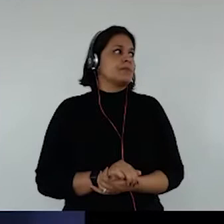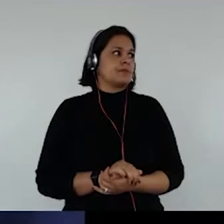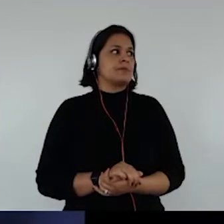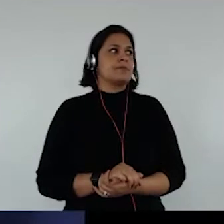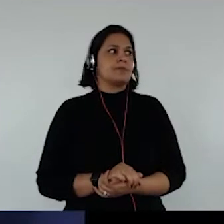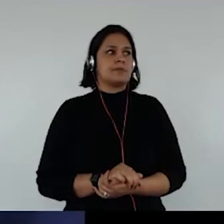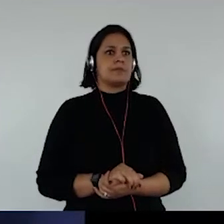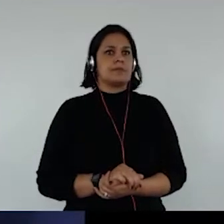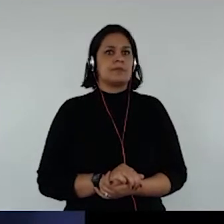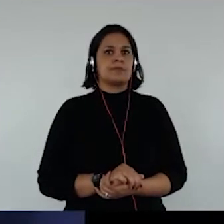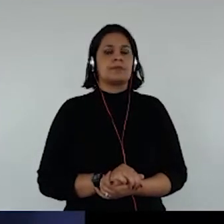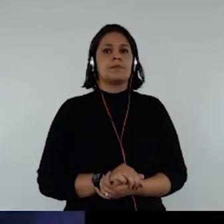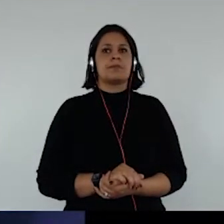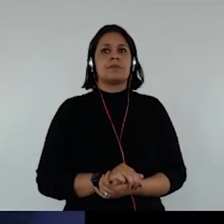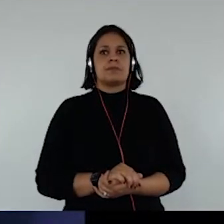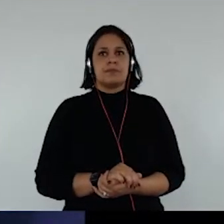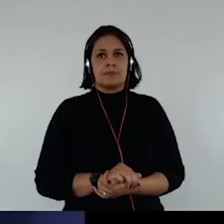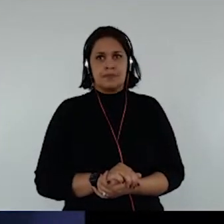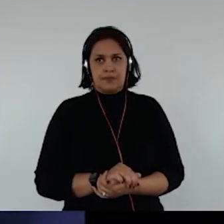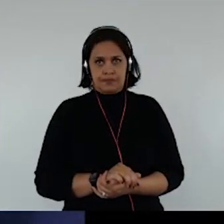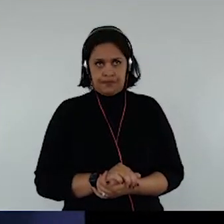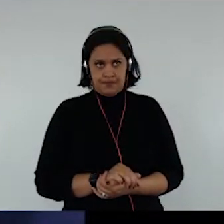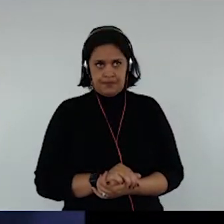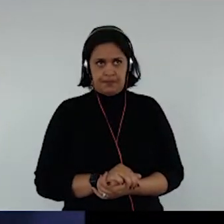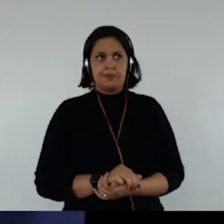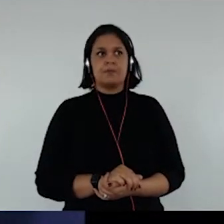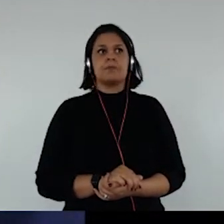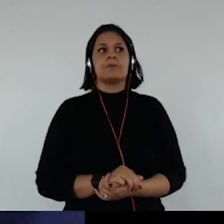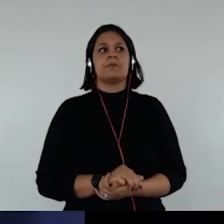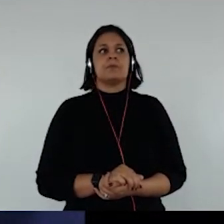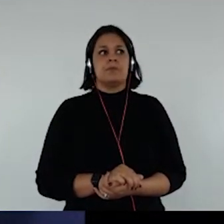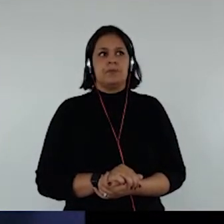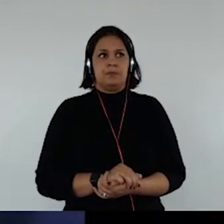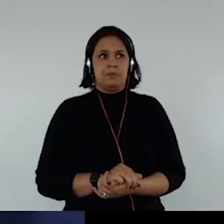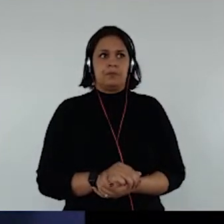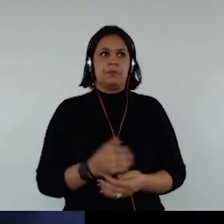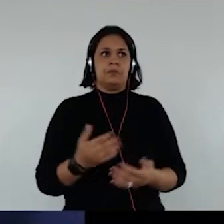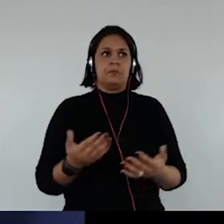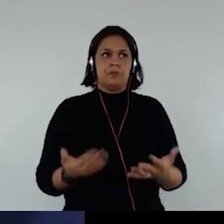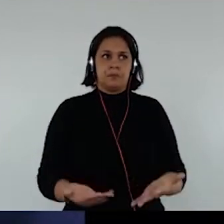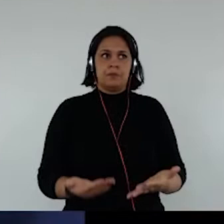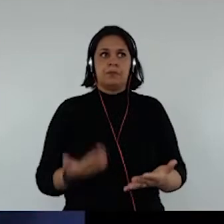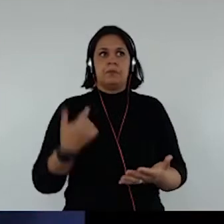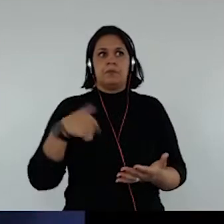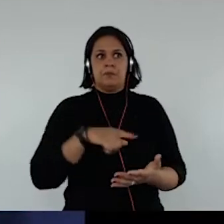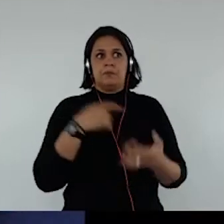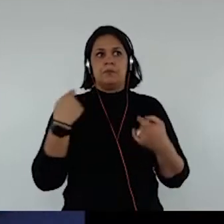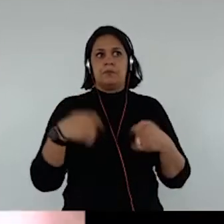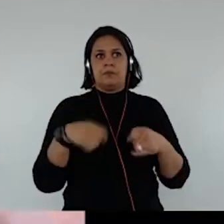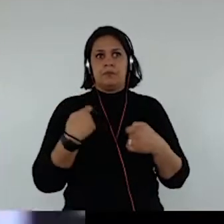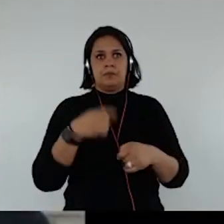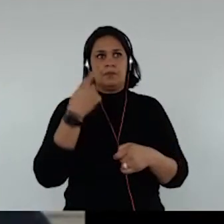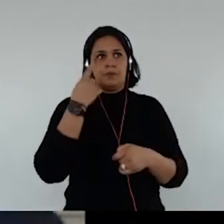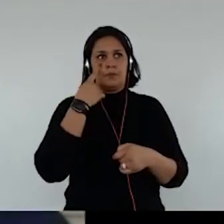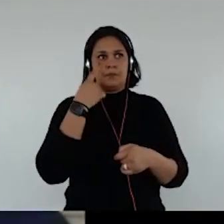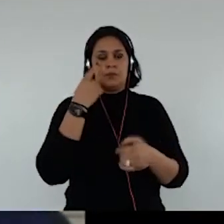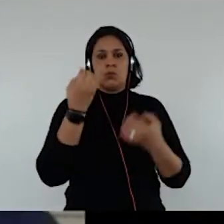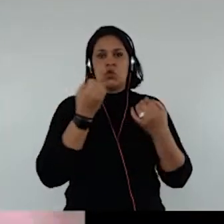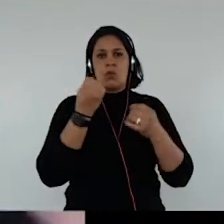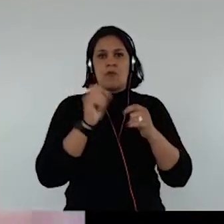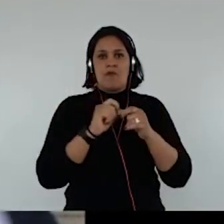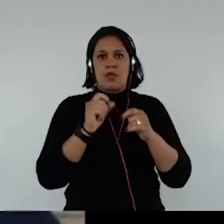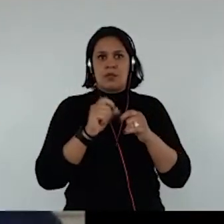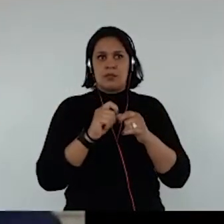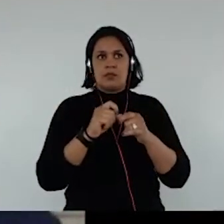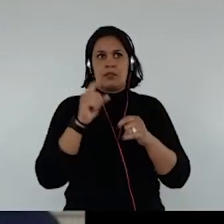Desde logo importa traçar uma linha divisória fundamental no direito brasileiro, a